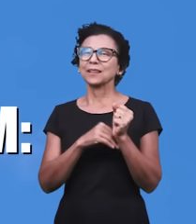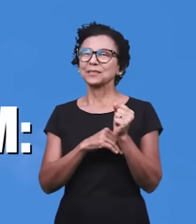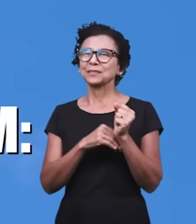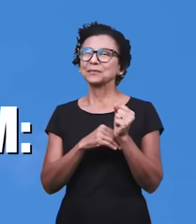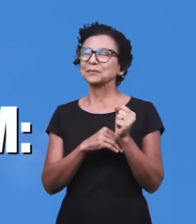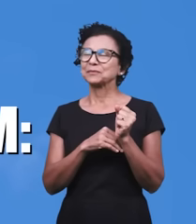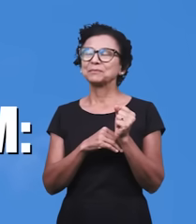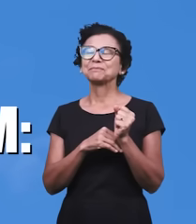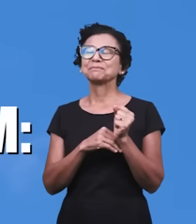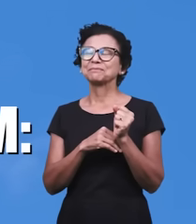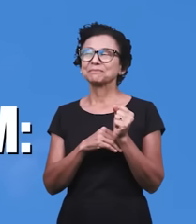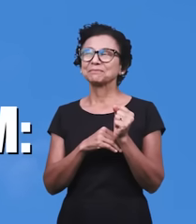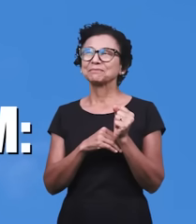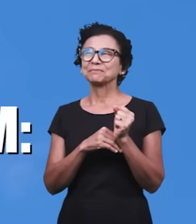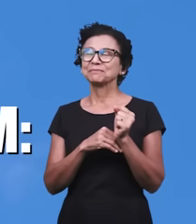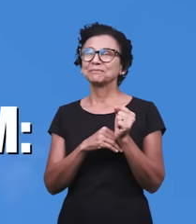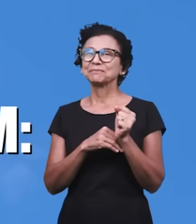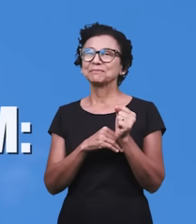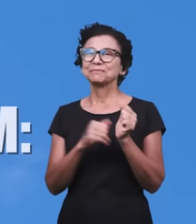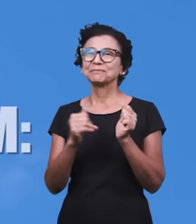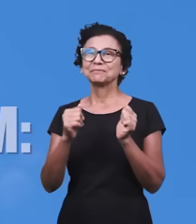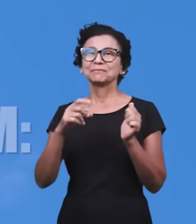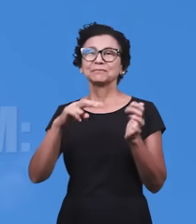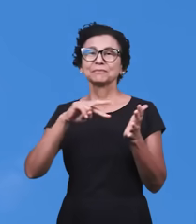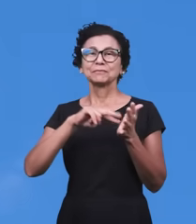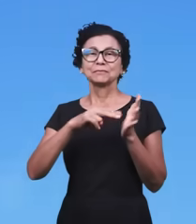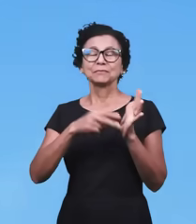é tudo pra mim,